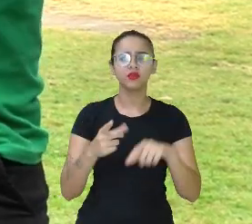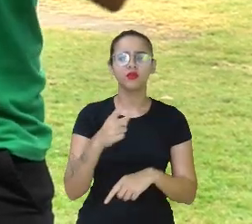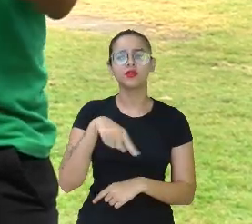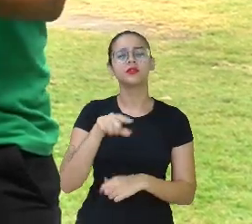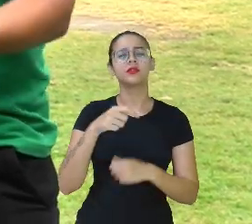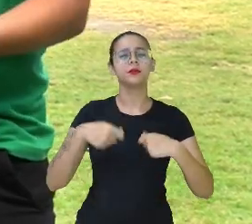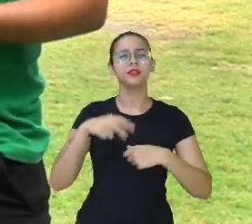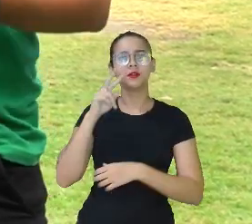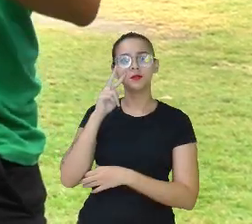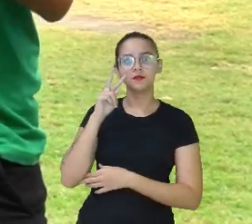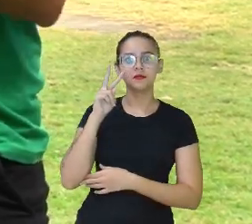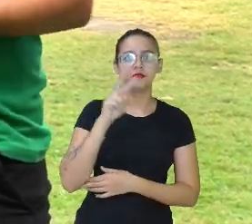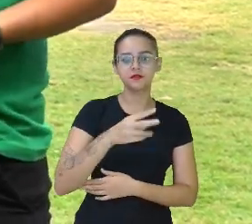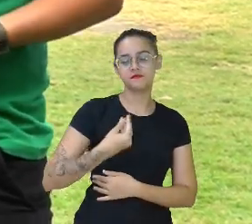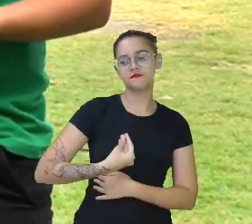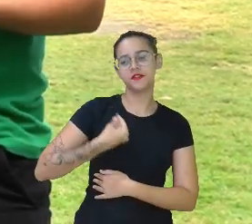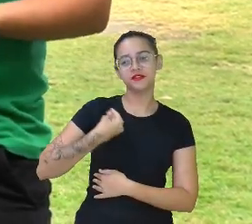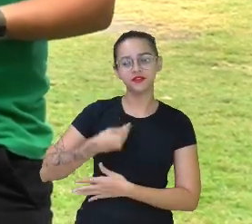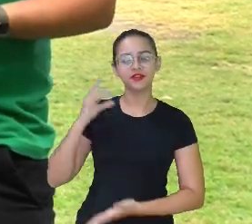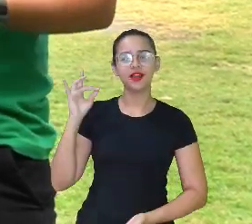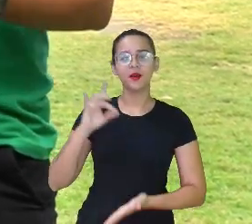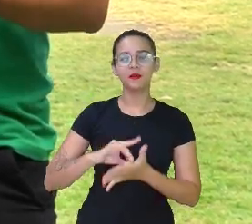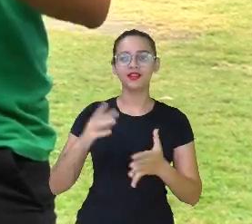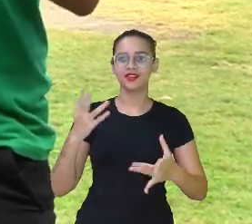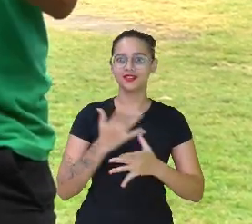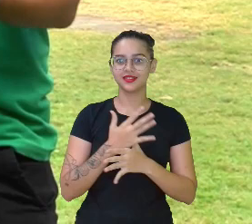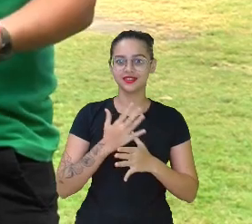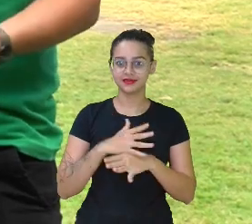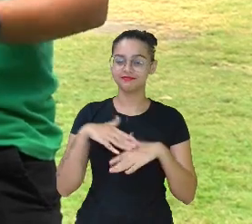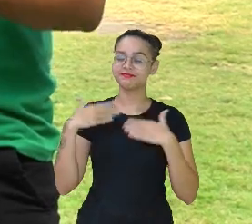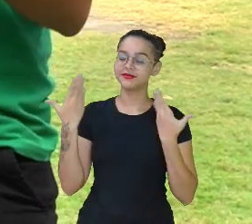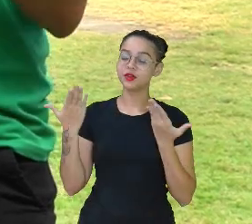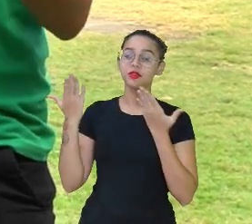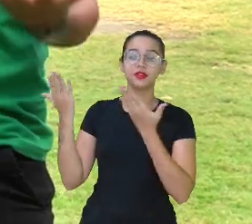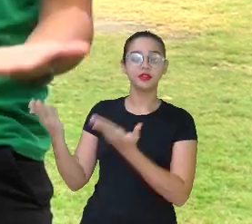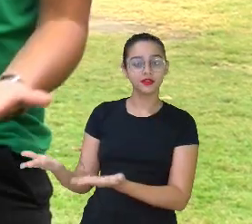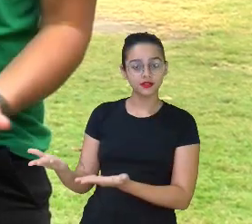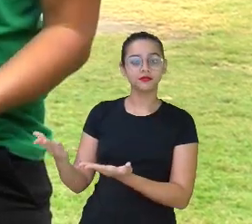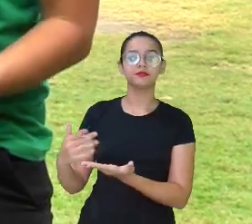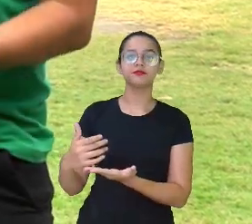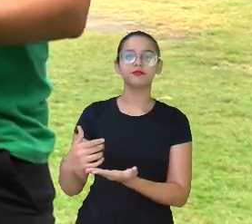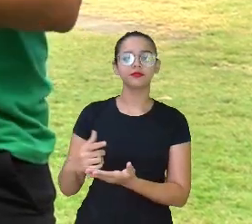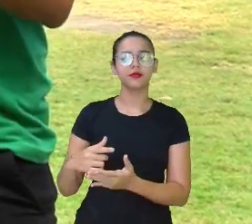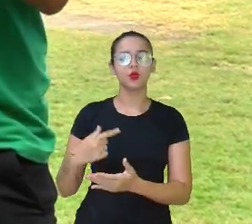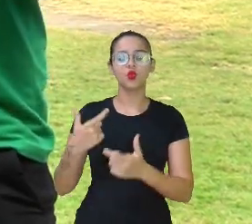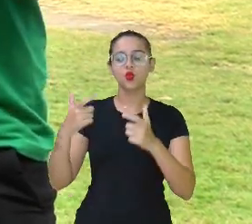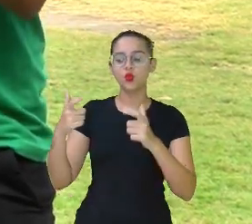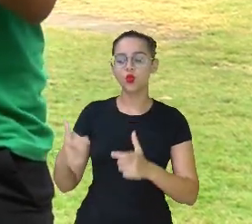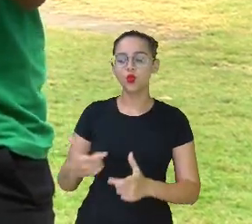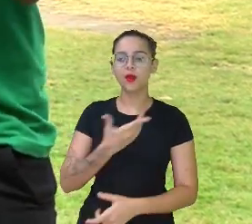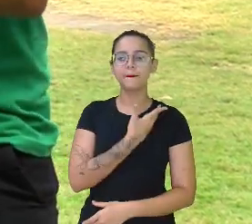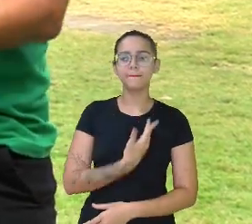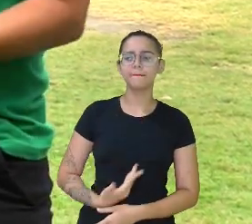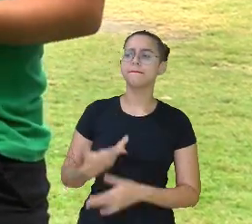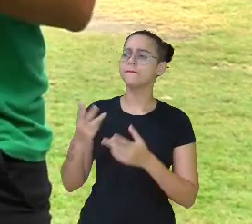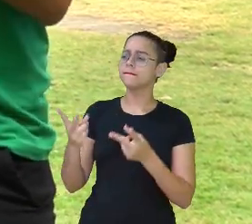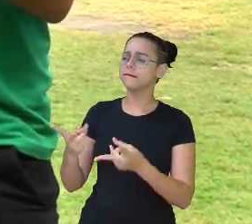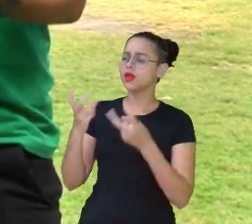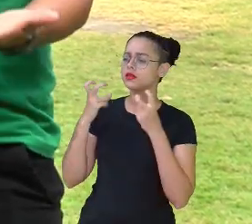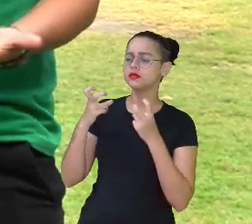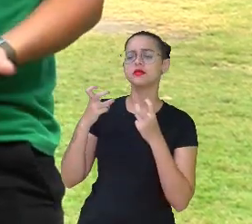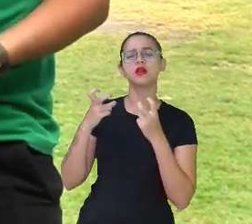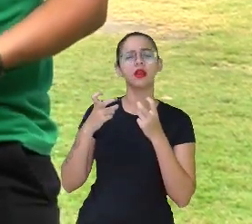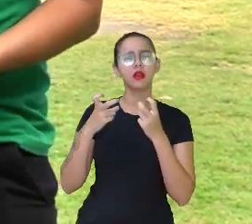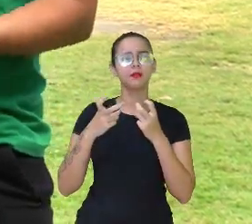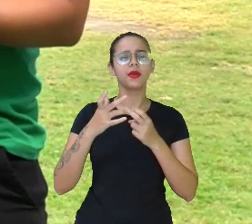precisam ver, viver a cidade. E nisso, quando estiverem em lugares públicos, prestem atenção,